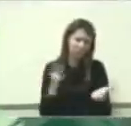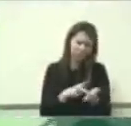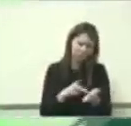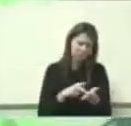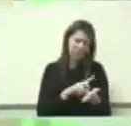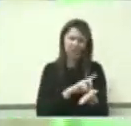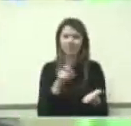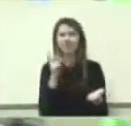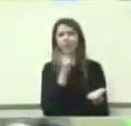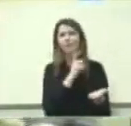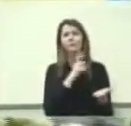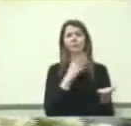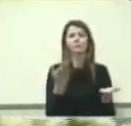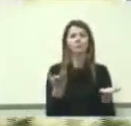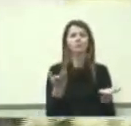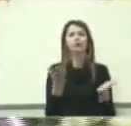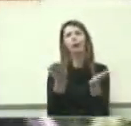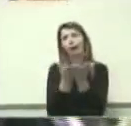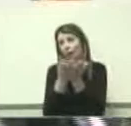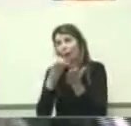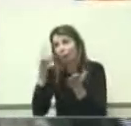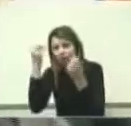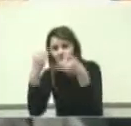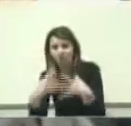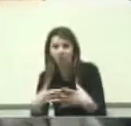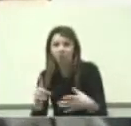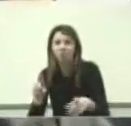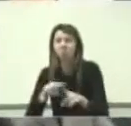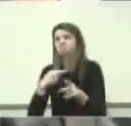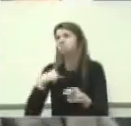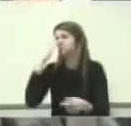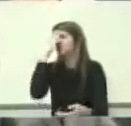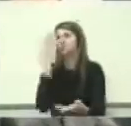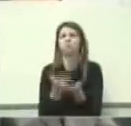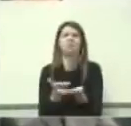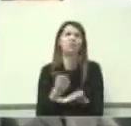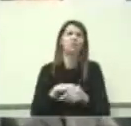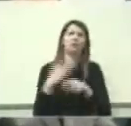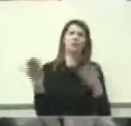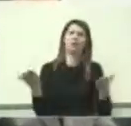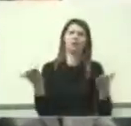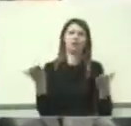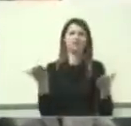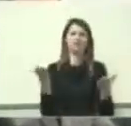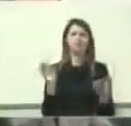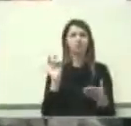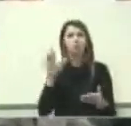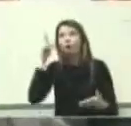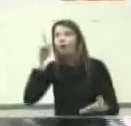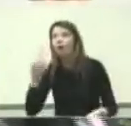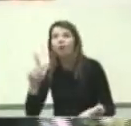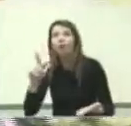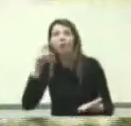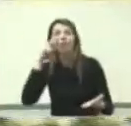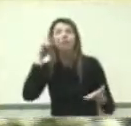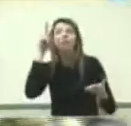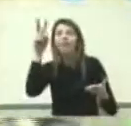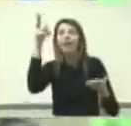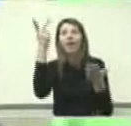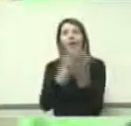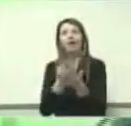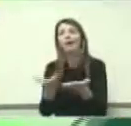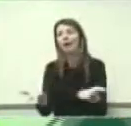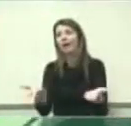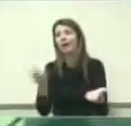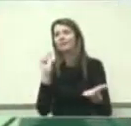a Bíblia a Bíblia fala isso mas não estou Crendo não estou acreditando só consegue enxergar Fantasmas quem está